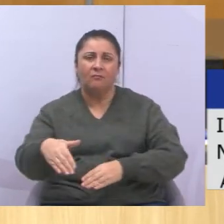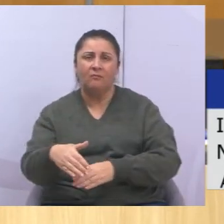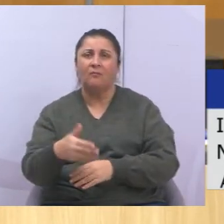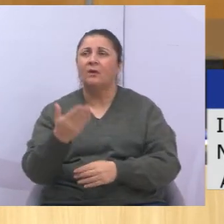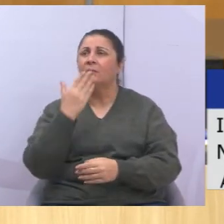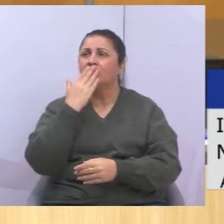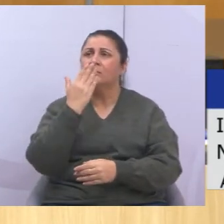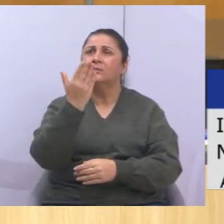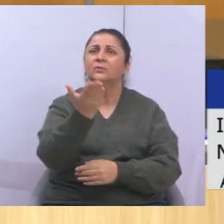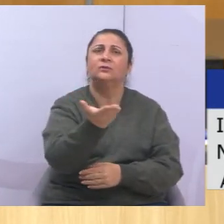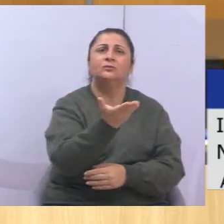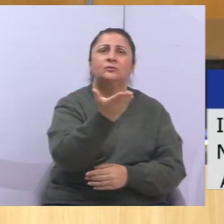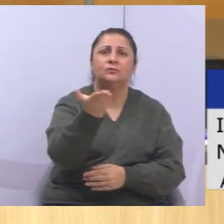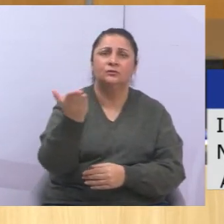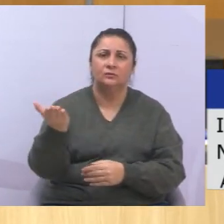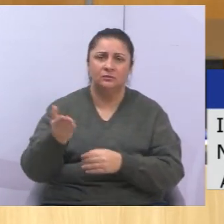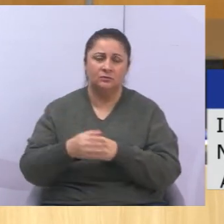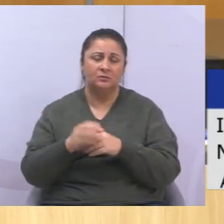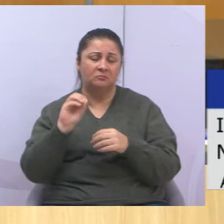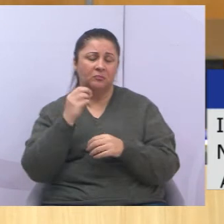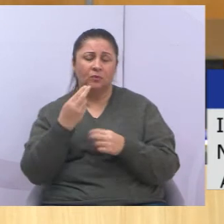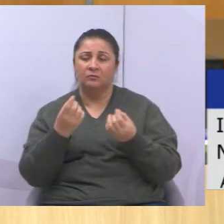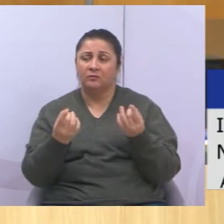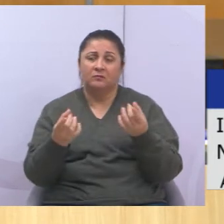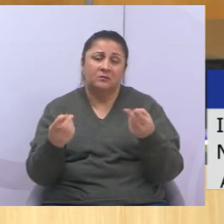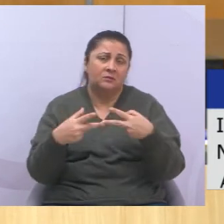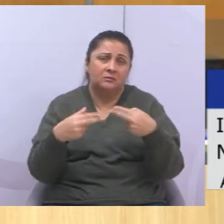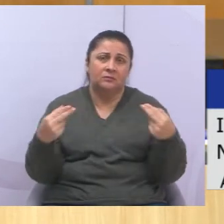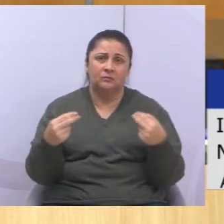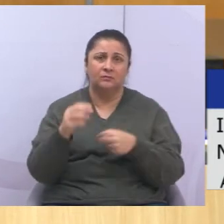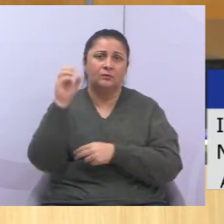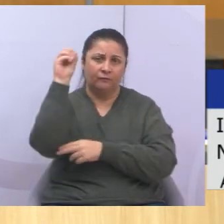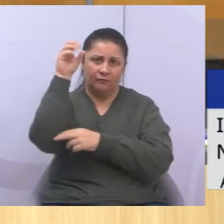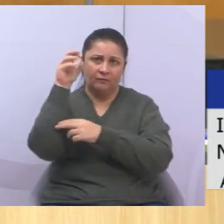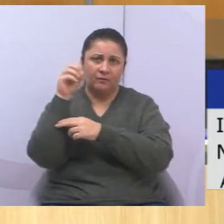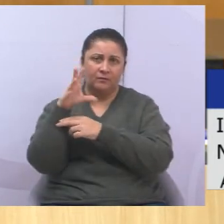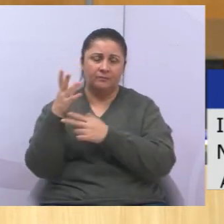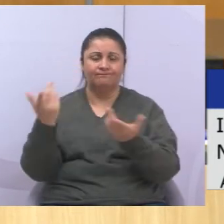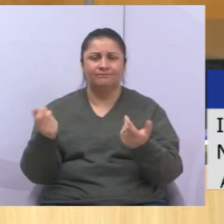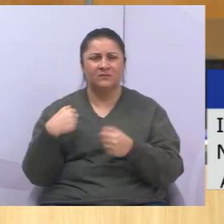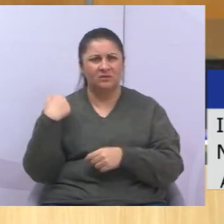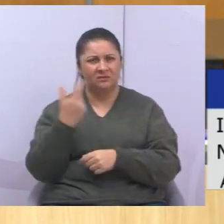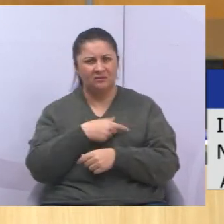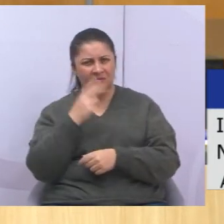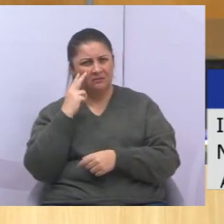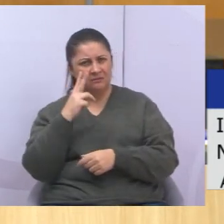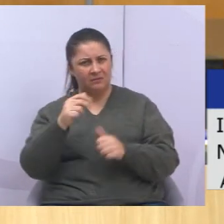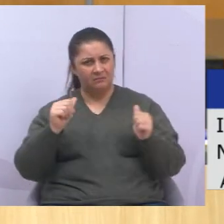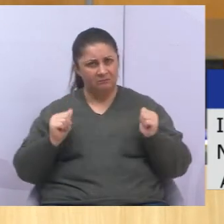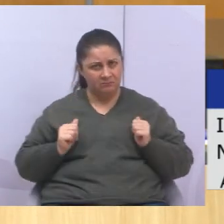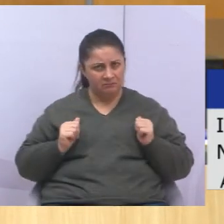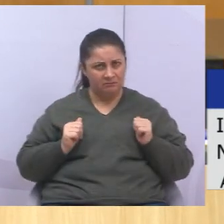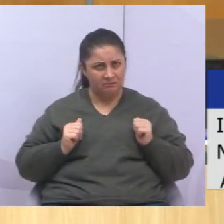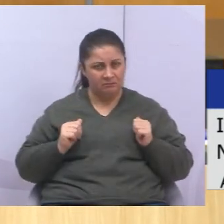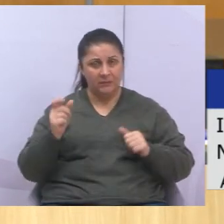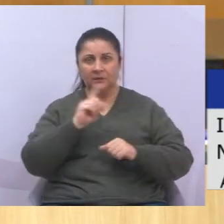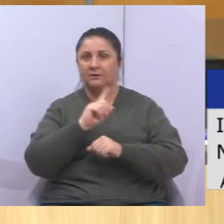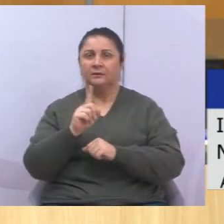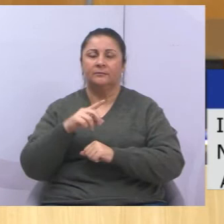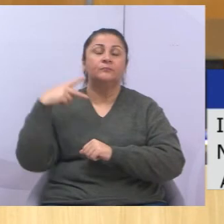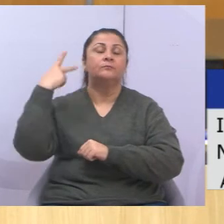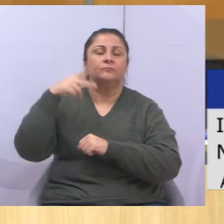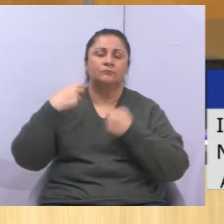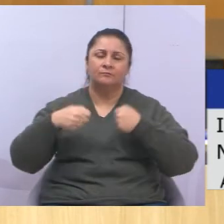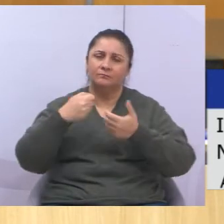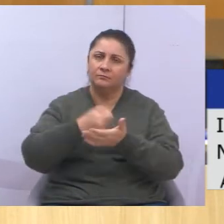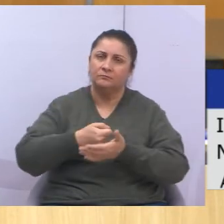para vender alguma coisa. E a gente tem que fazer o quê? Ver tudo isso acontecer e ficar de braços cruzados? Não, cabe a nós a cobrar,